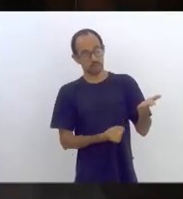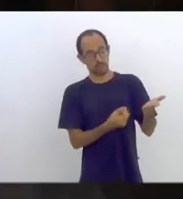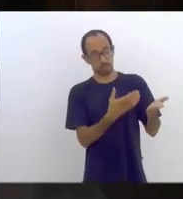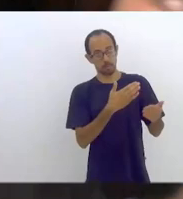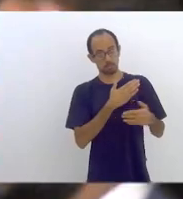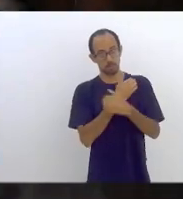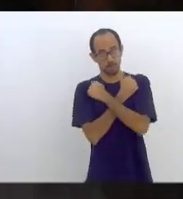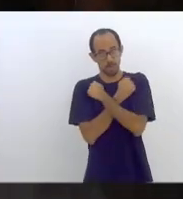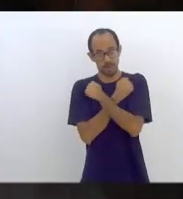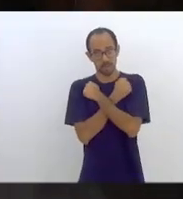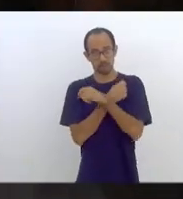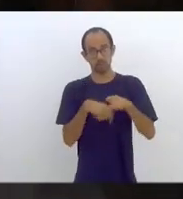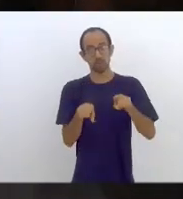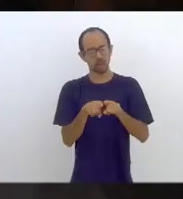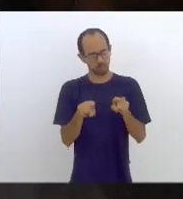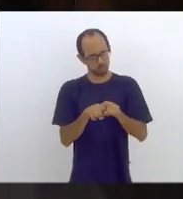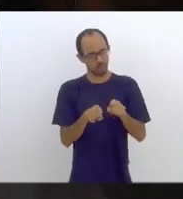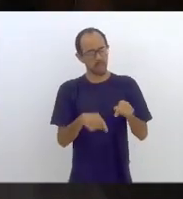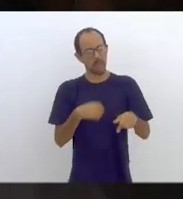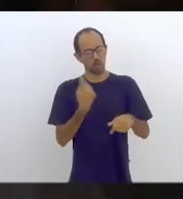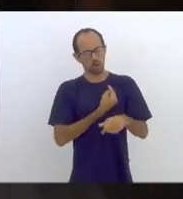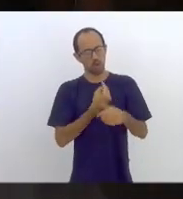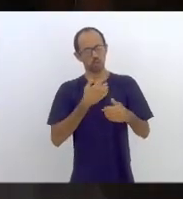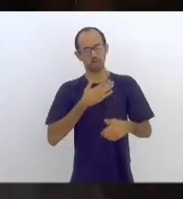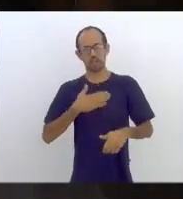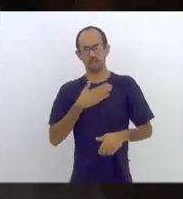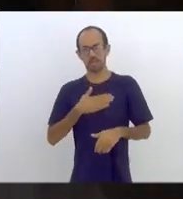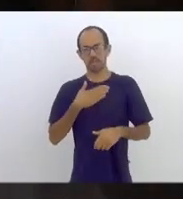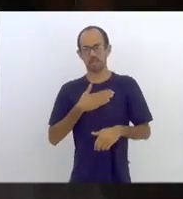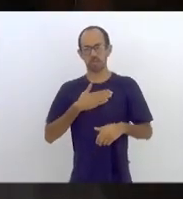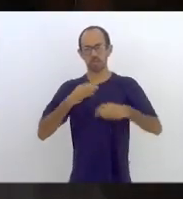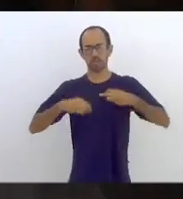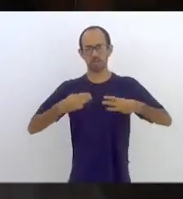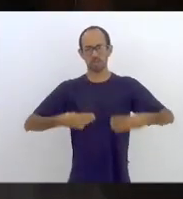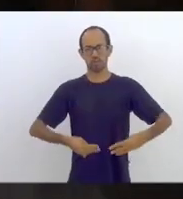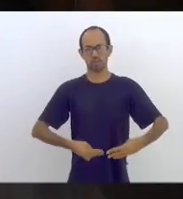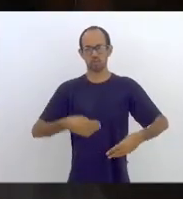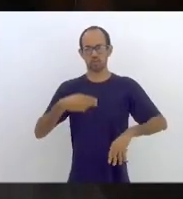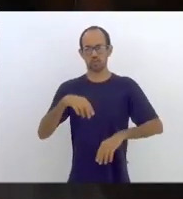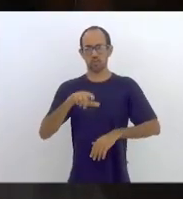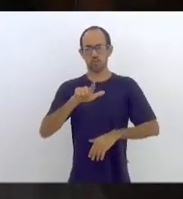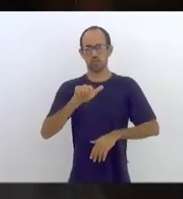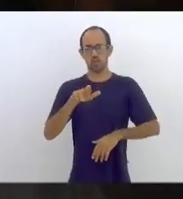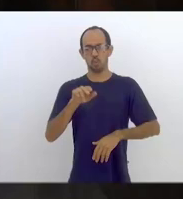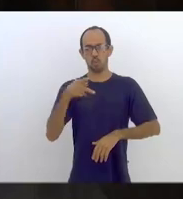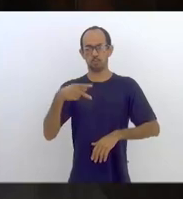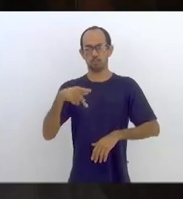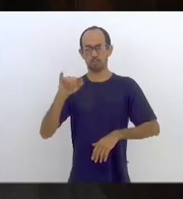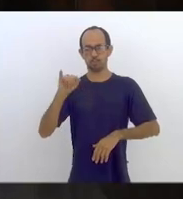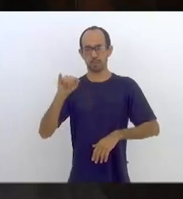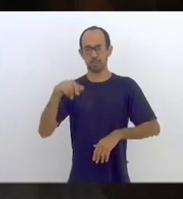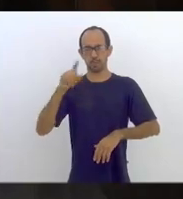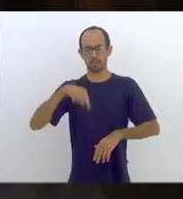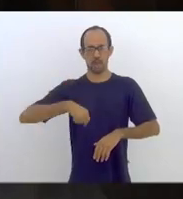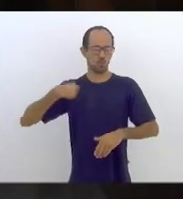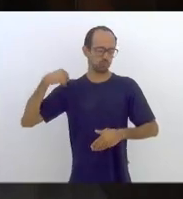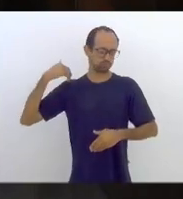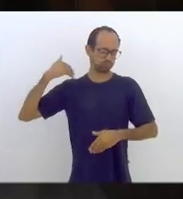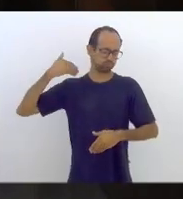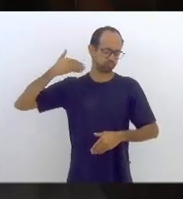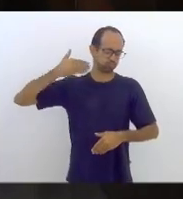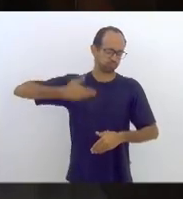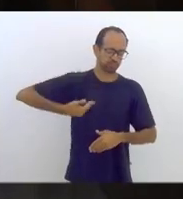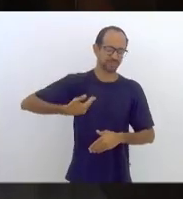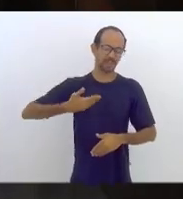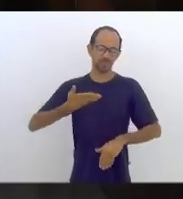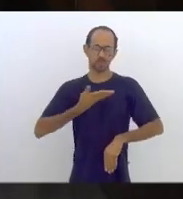e transmito o meu abraço ao nosso querido Ministro Lupe que é um companheiro nosso é de longas datas de